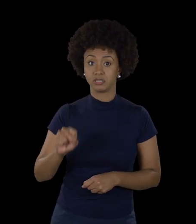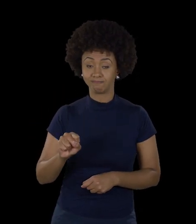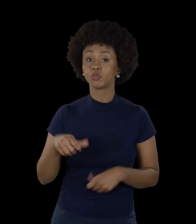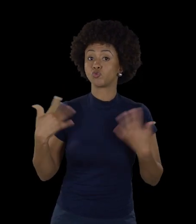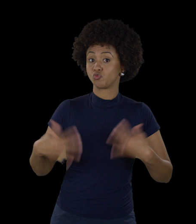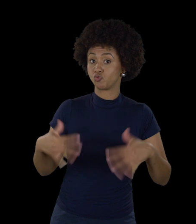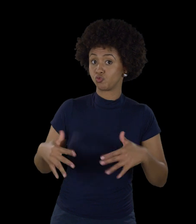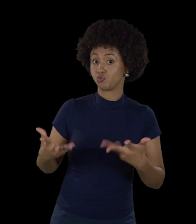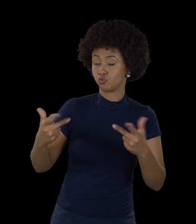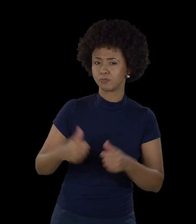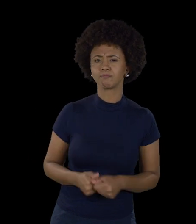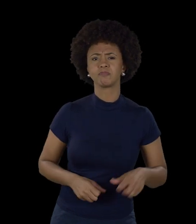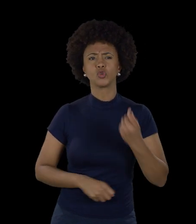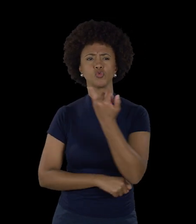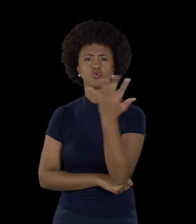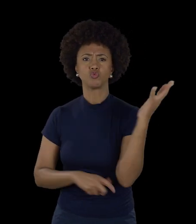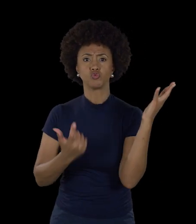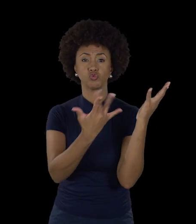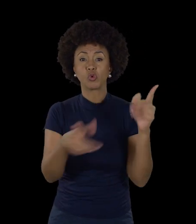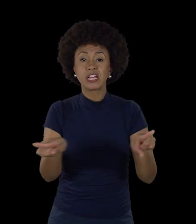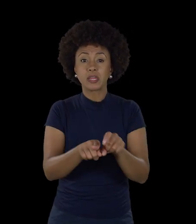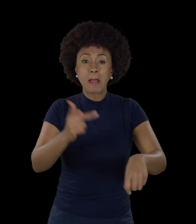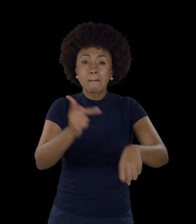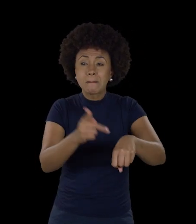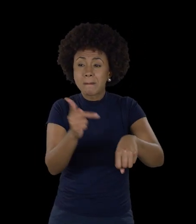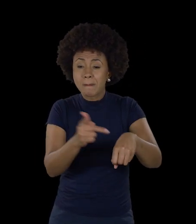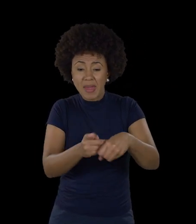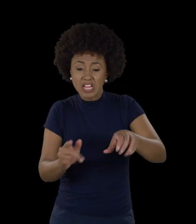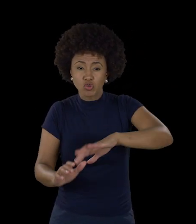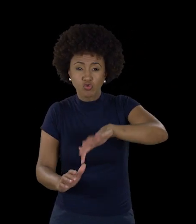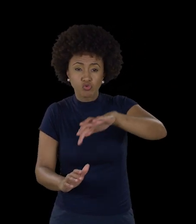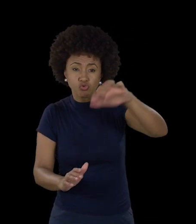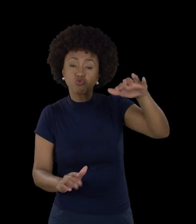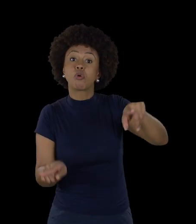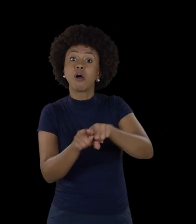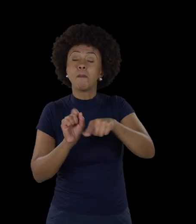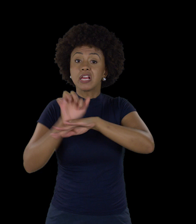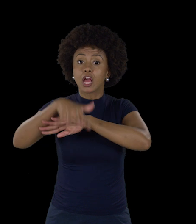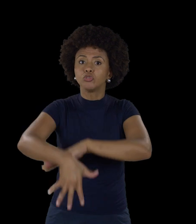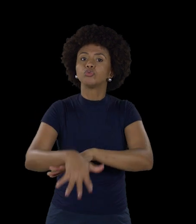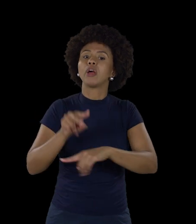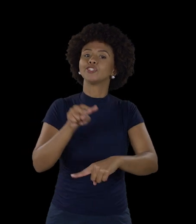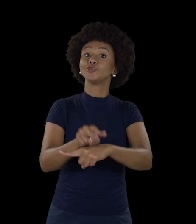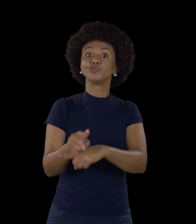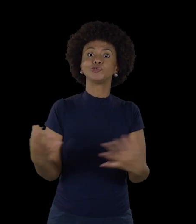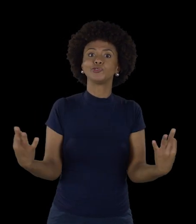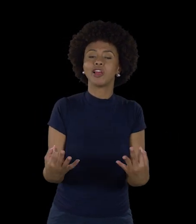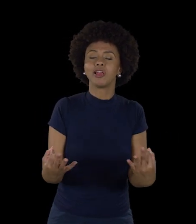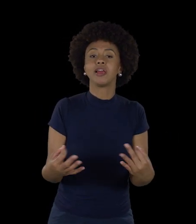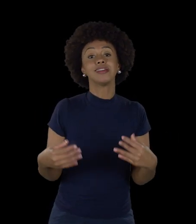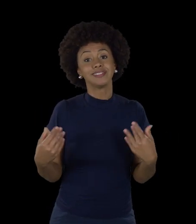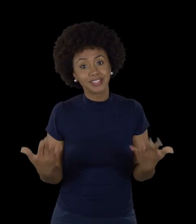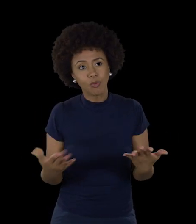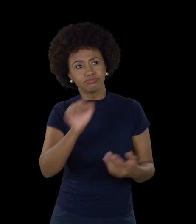de palmaças. A sua paisagem é formada por belas formações rochosas, cachoeiras e áreas verdes bem preservadas.